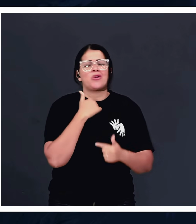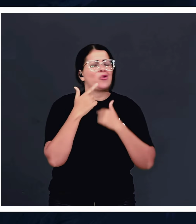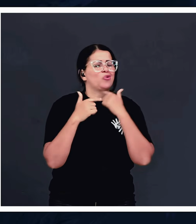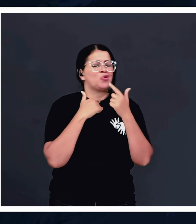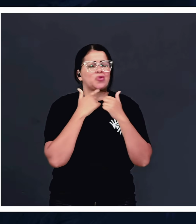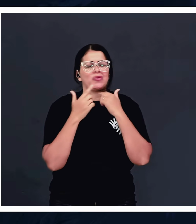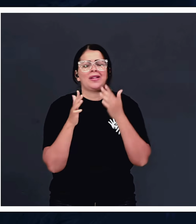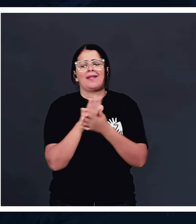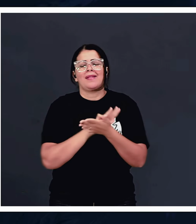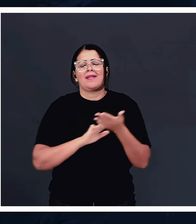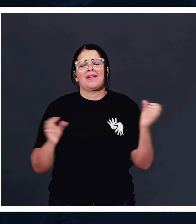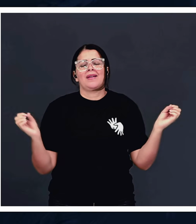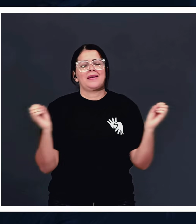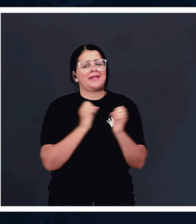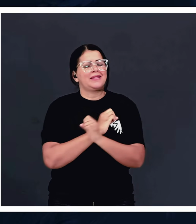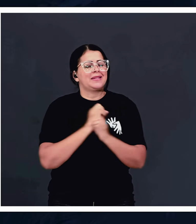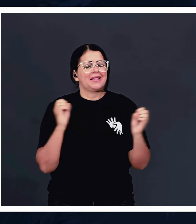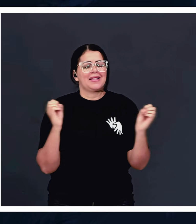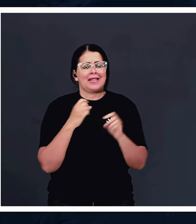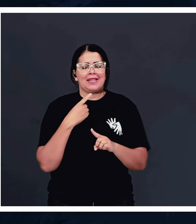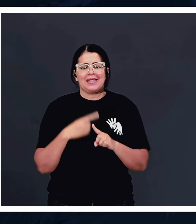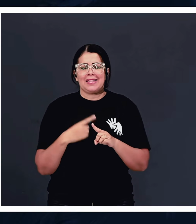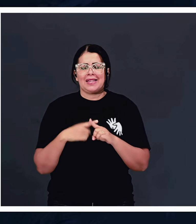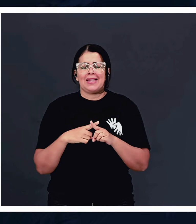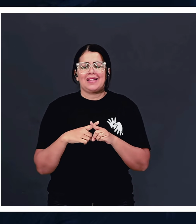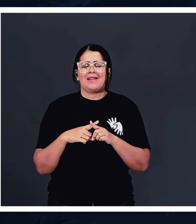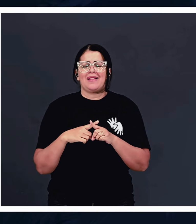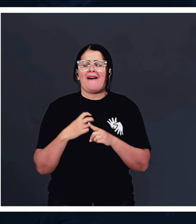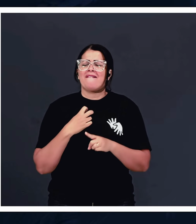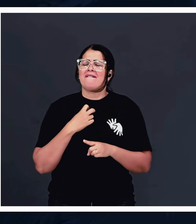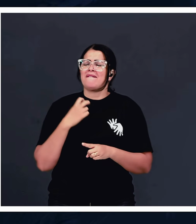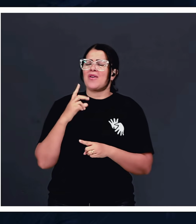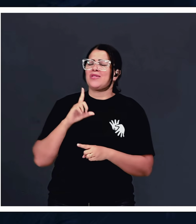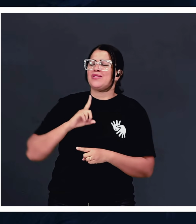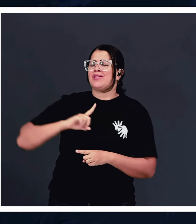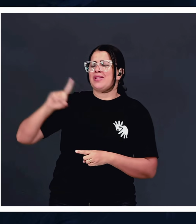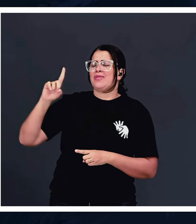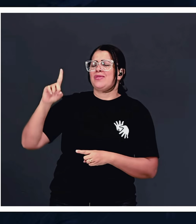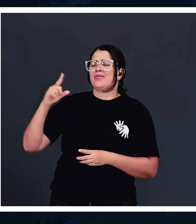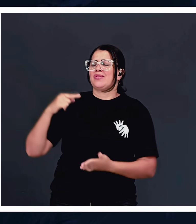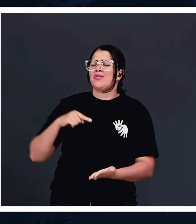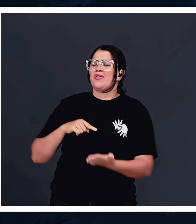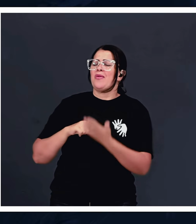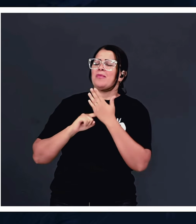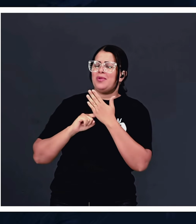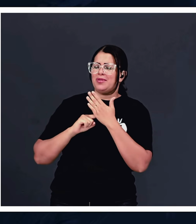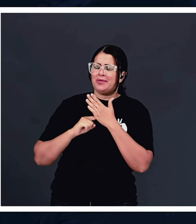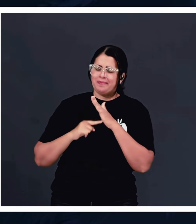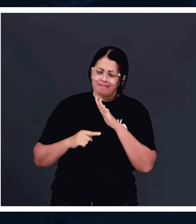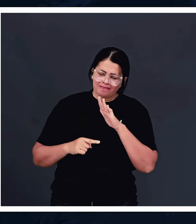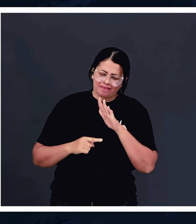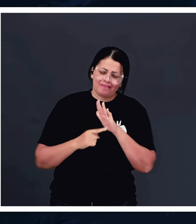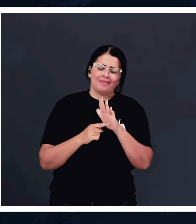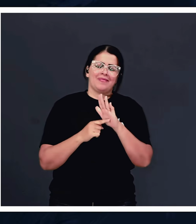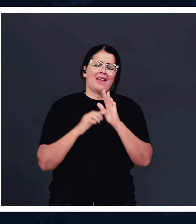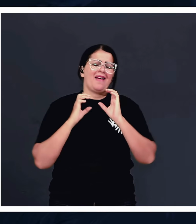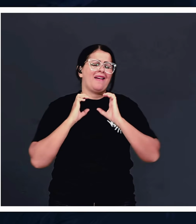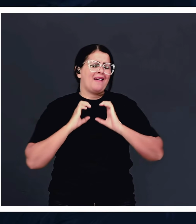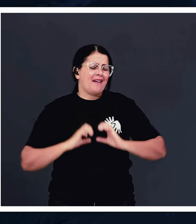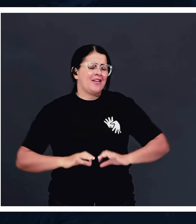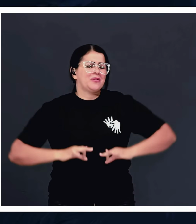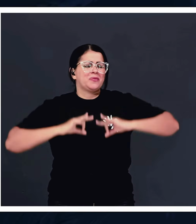tenhamos dúvida alguma da origem dessa voz, meu Deus. Nos mostra, Senhor, o que é ético, o